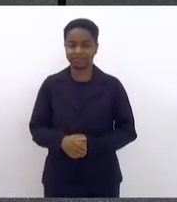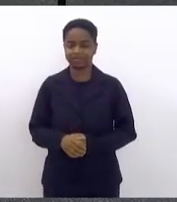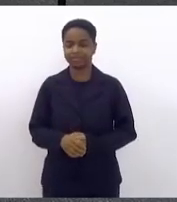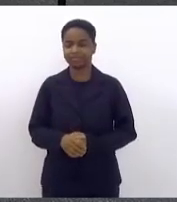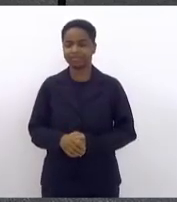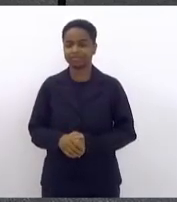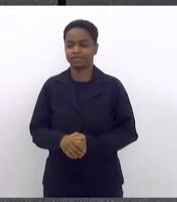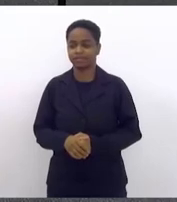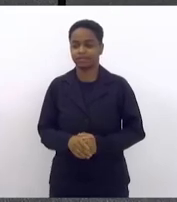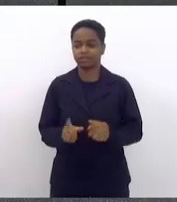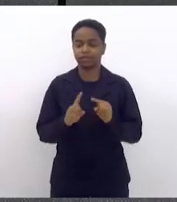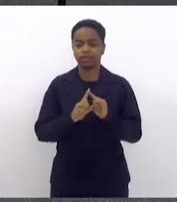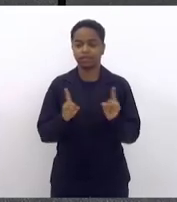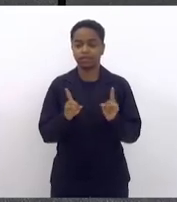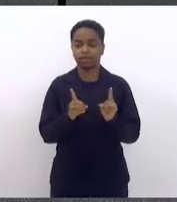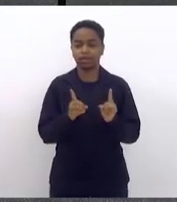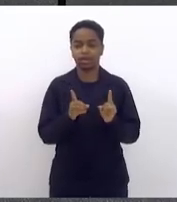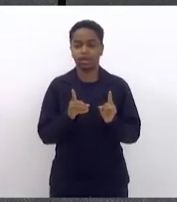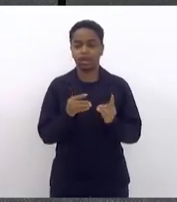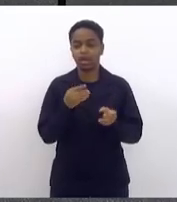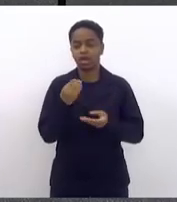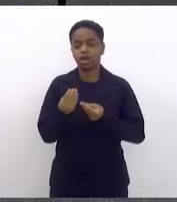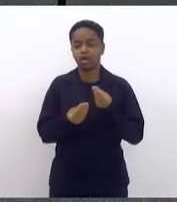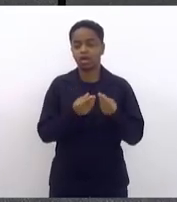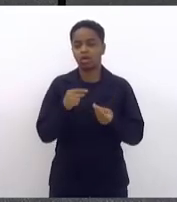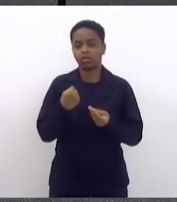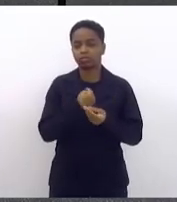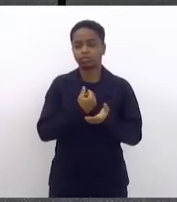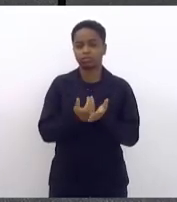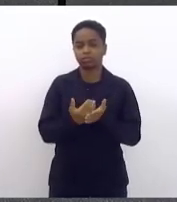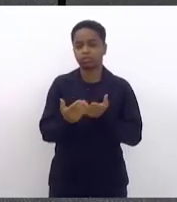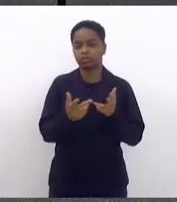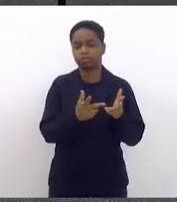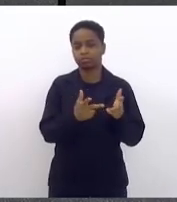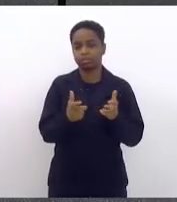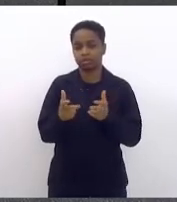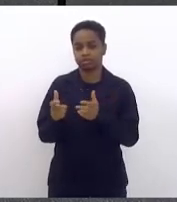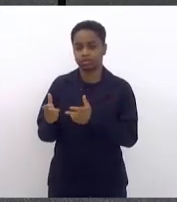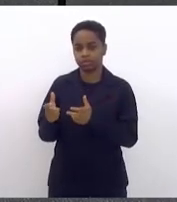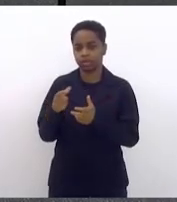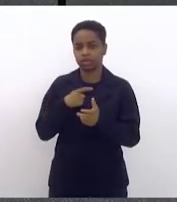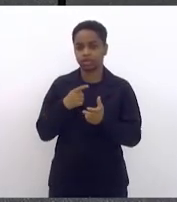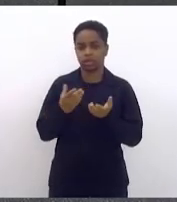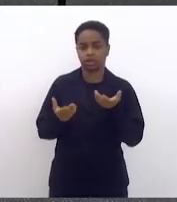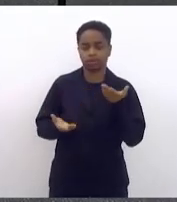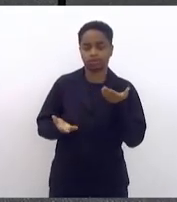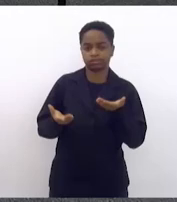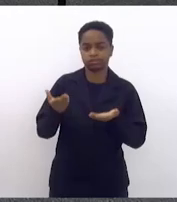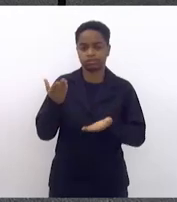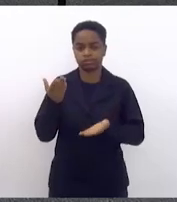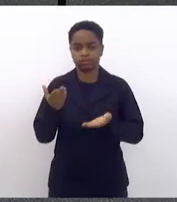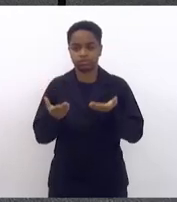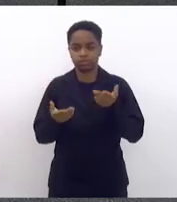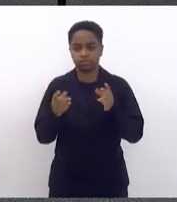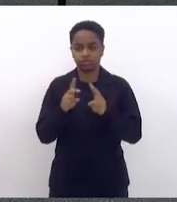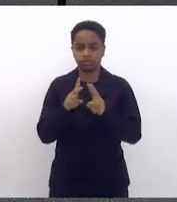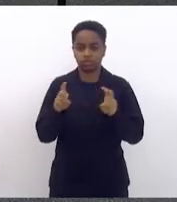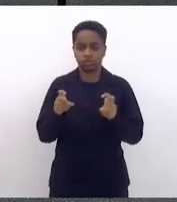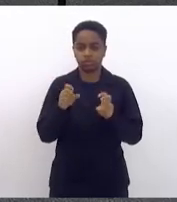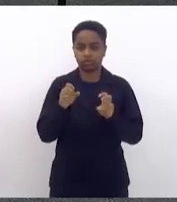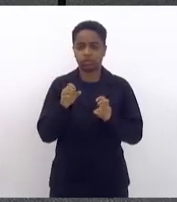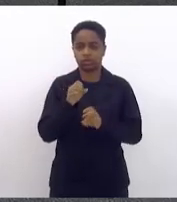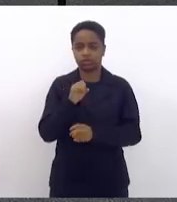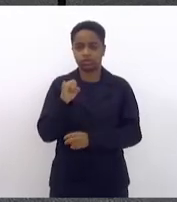como começará a haver compensações em relação a quem perdeu o